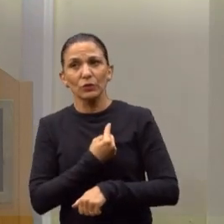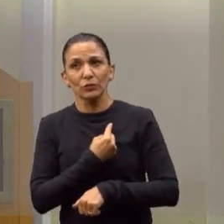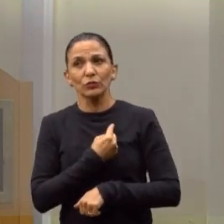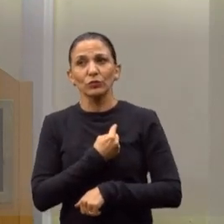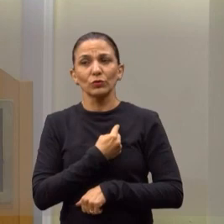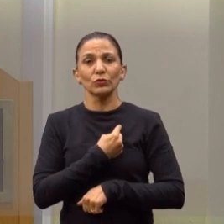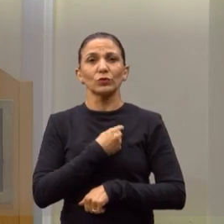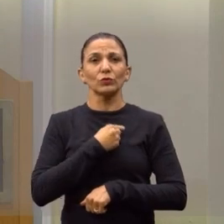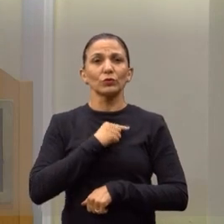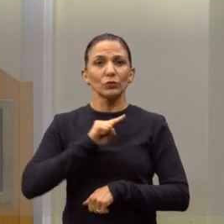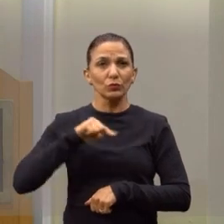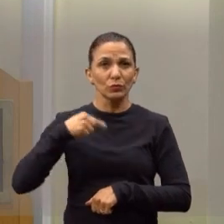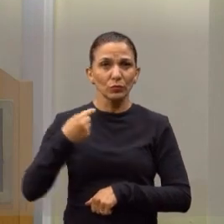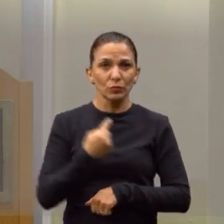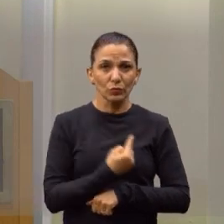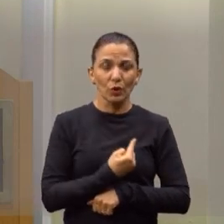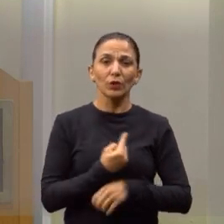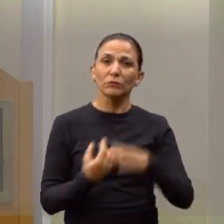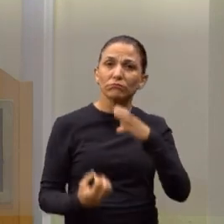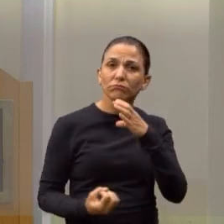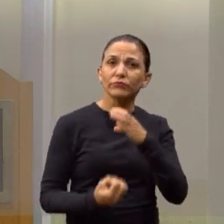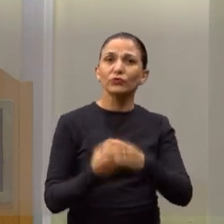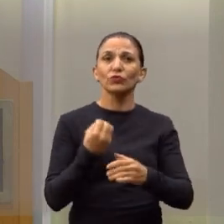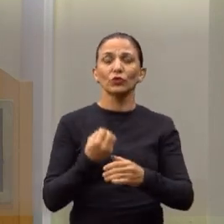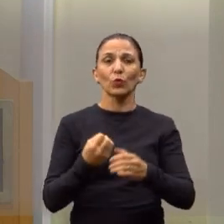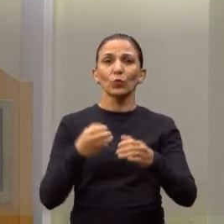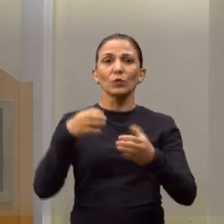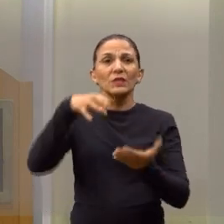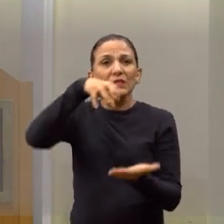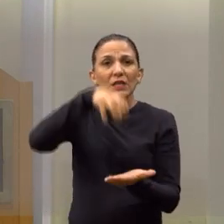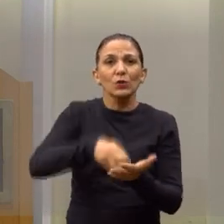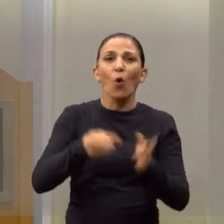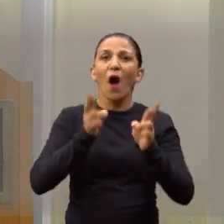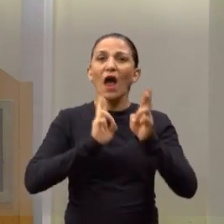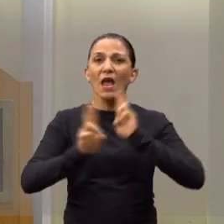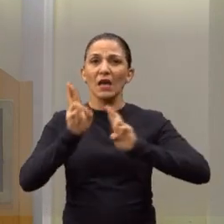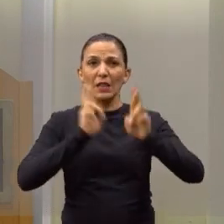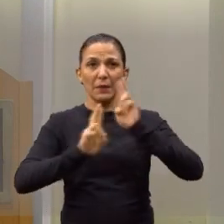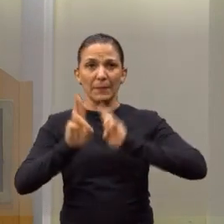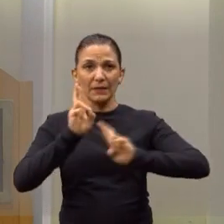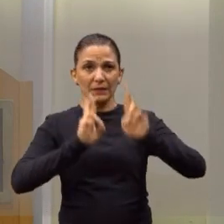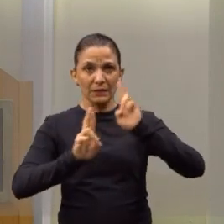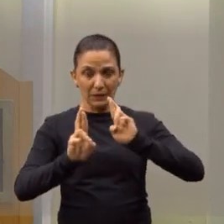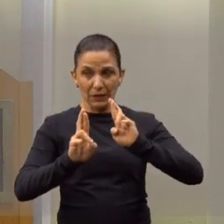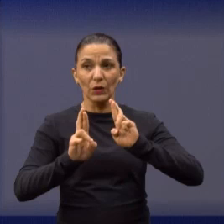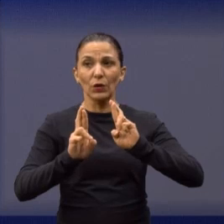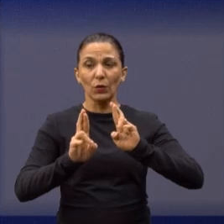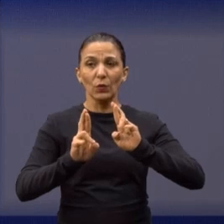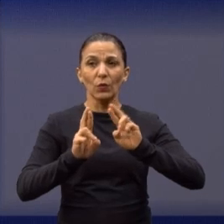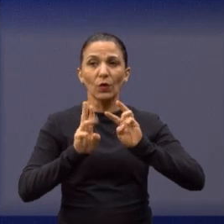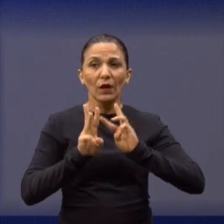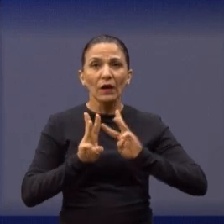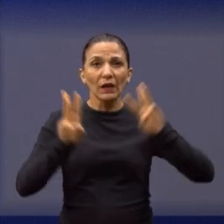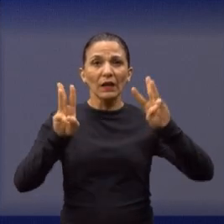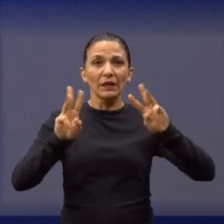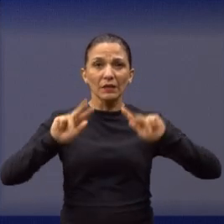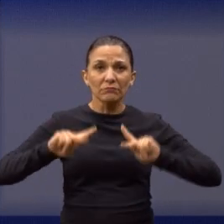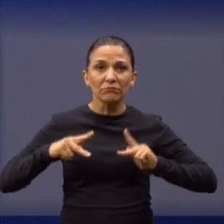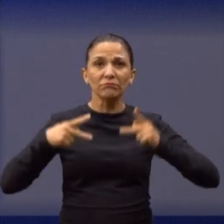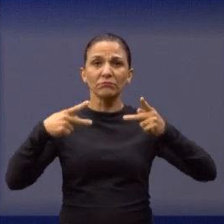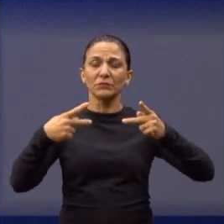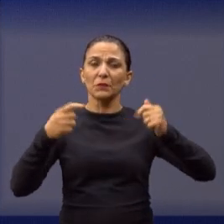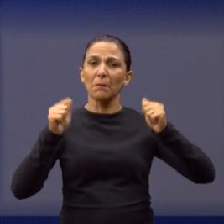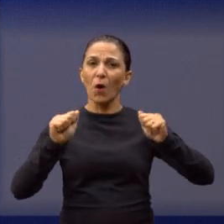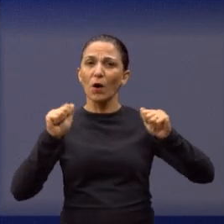lançou a ouvidoria do transporte público do nosso mandato. A gente tem divulgado bastante esse link para que as pessoas possam fazer a